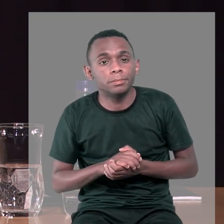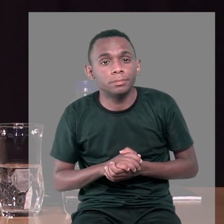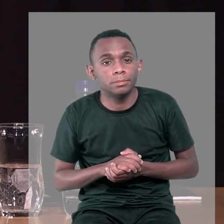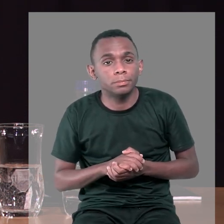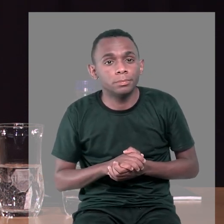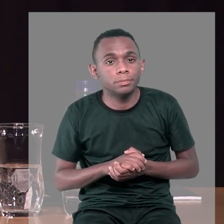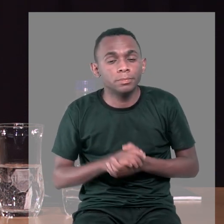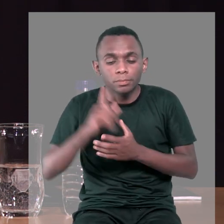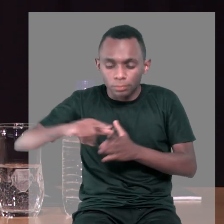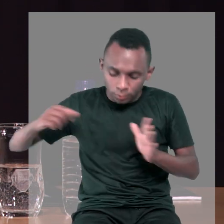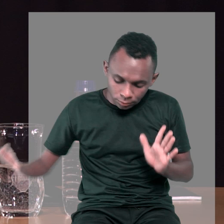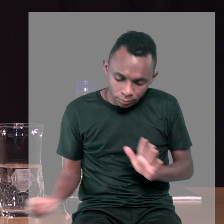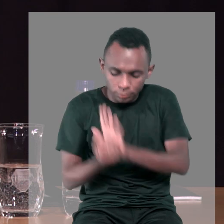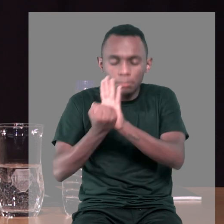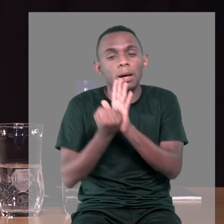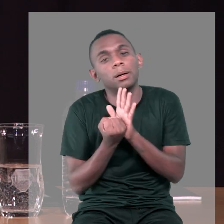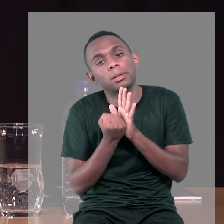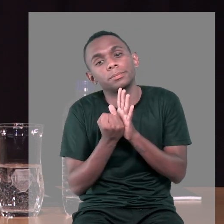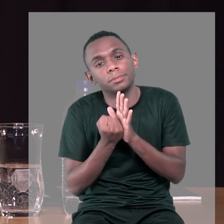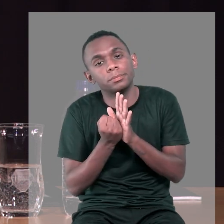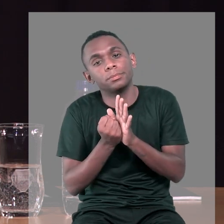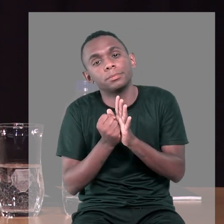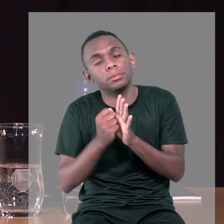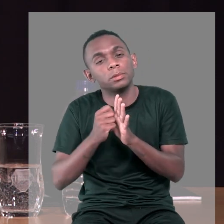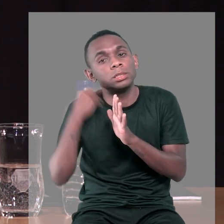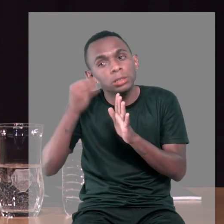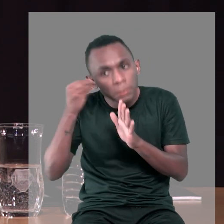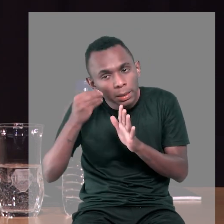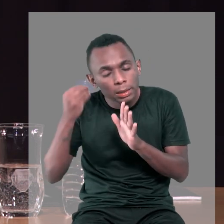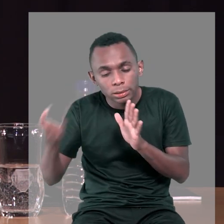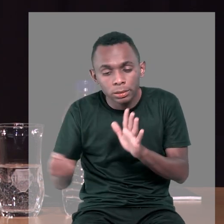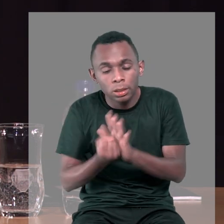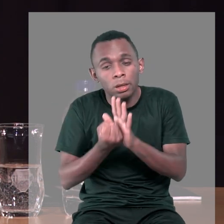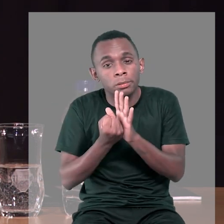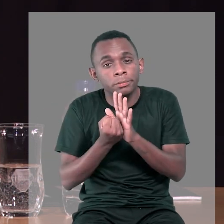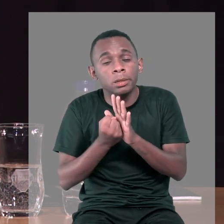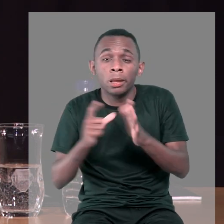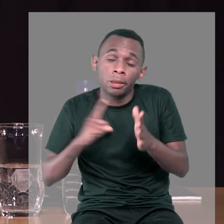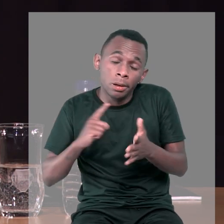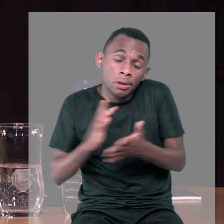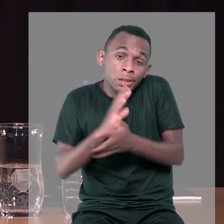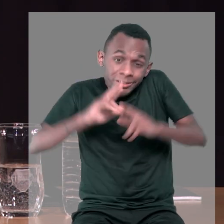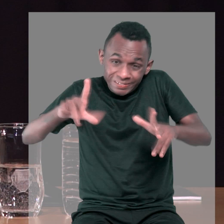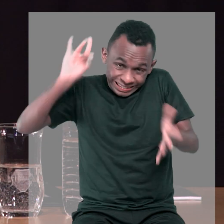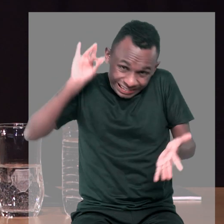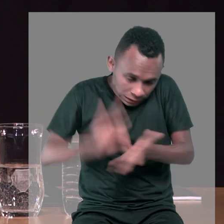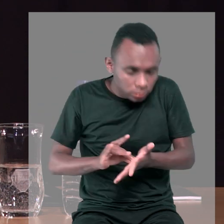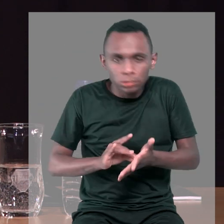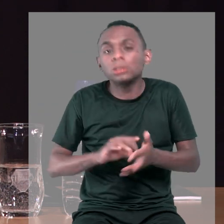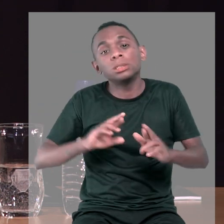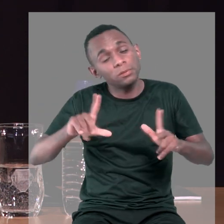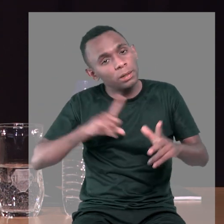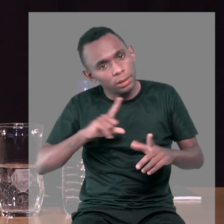racional, não é? A qual nós damos o nosso assentimento sem grandes dificuldades. 2 mais 2 fazem 4, por exemplo, não é?